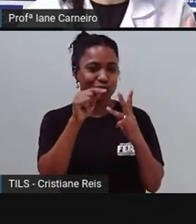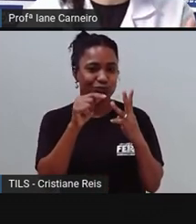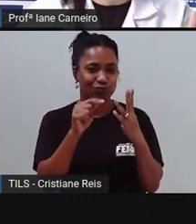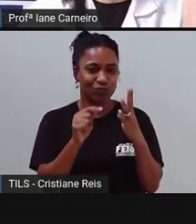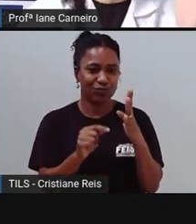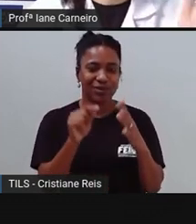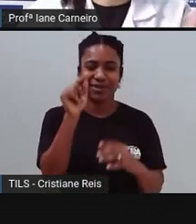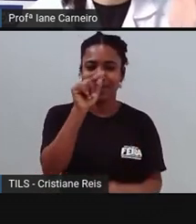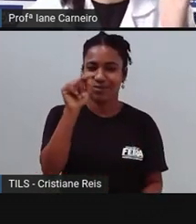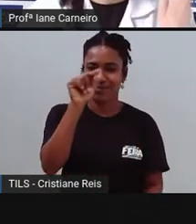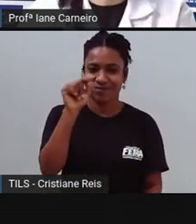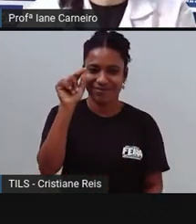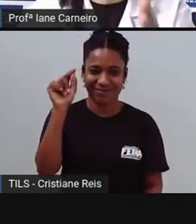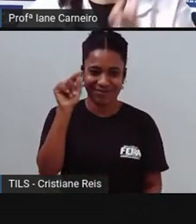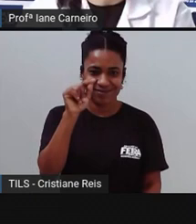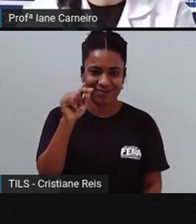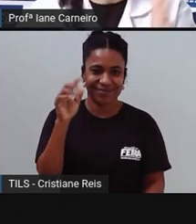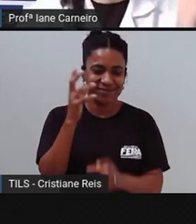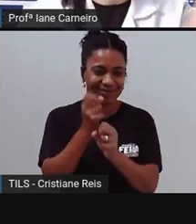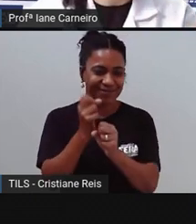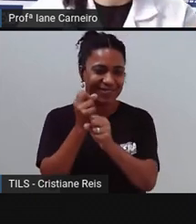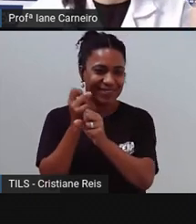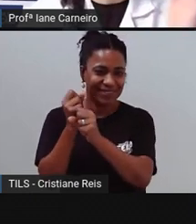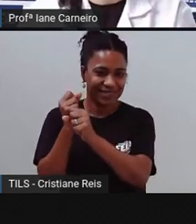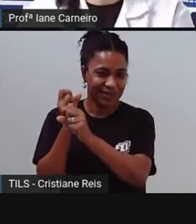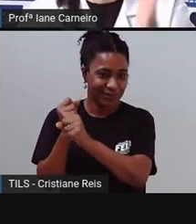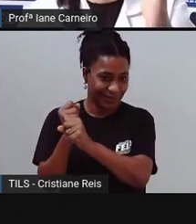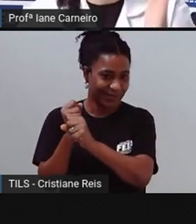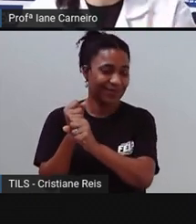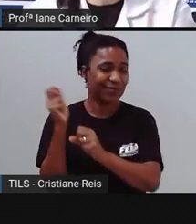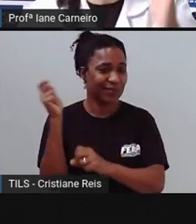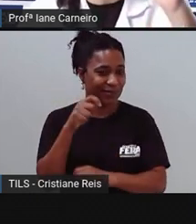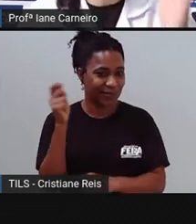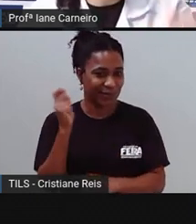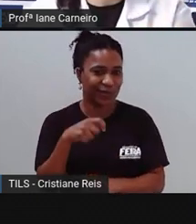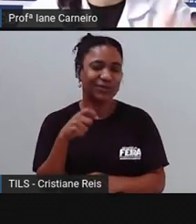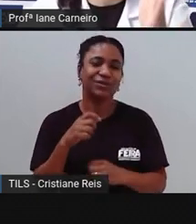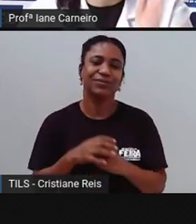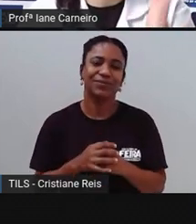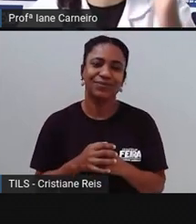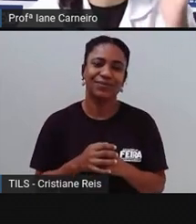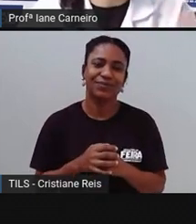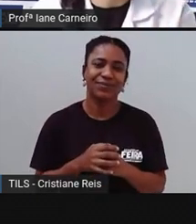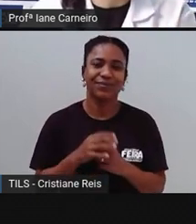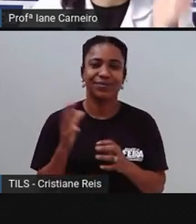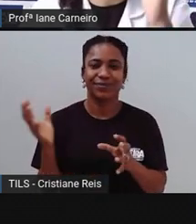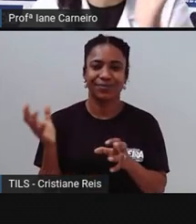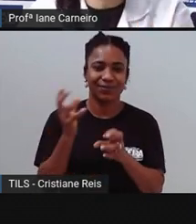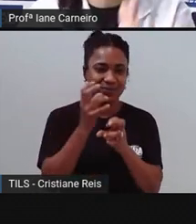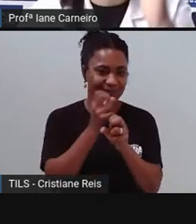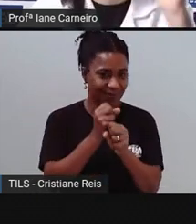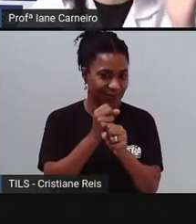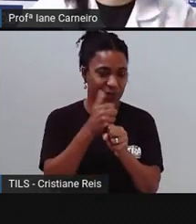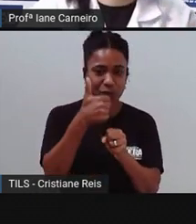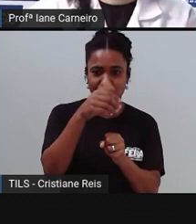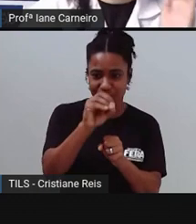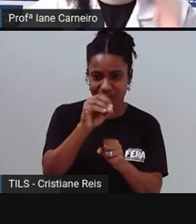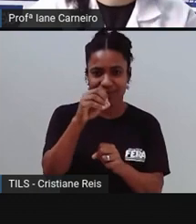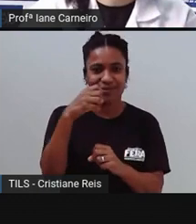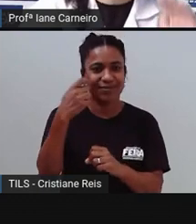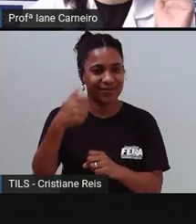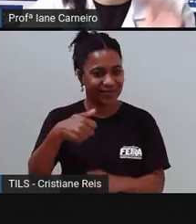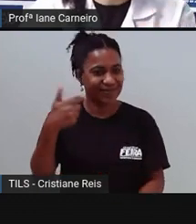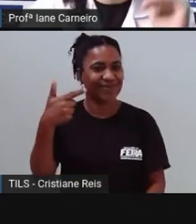poderia contar uma, duas, três, quatro, cinco, seis, sete, oito, nove, 10.